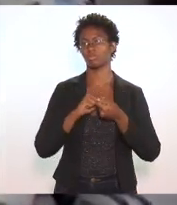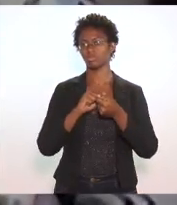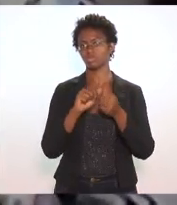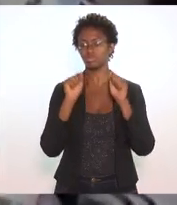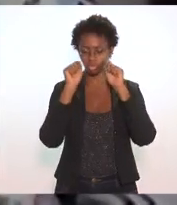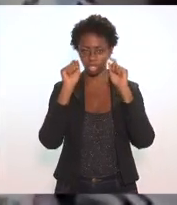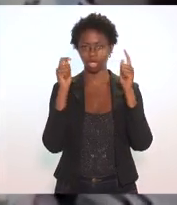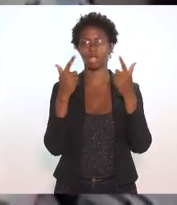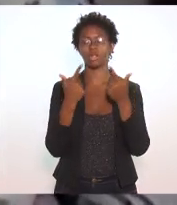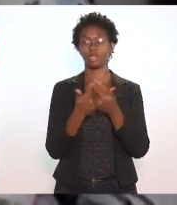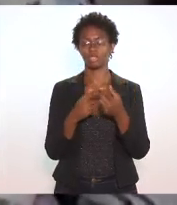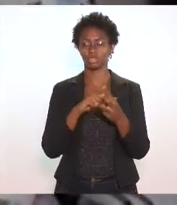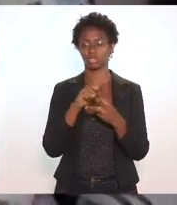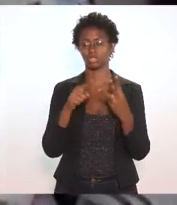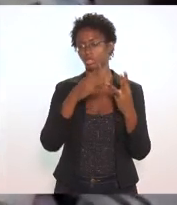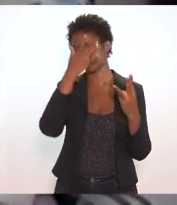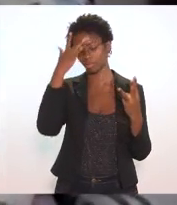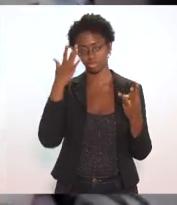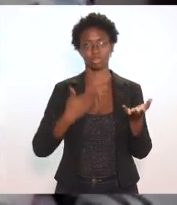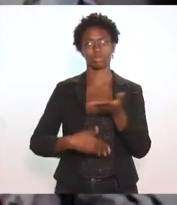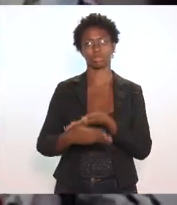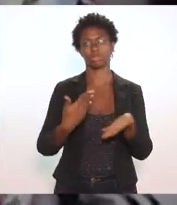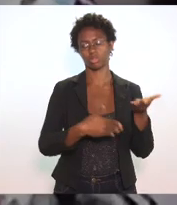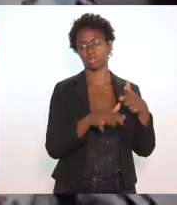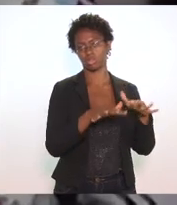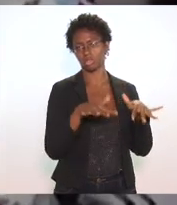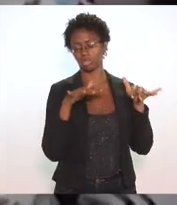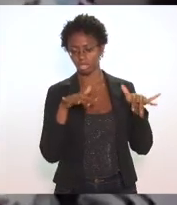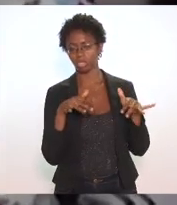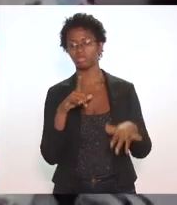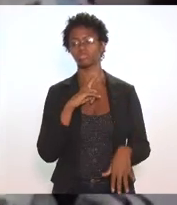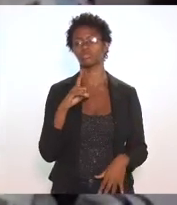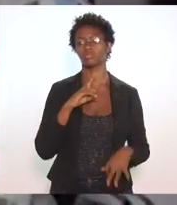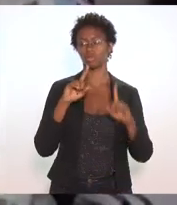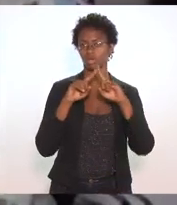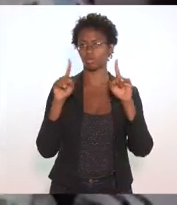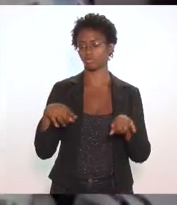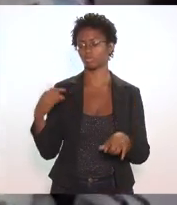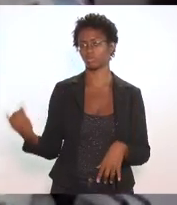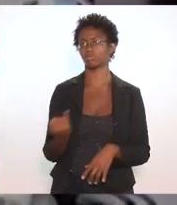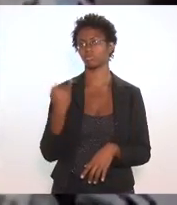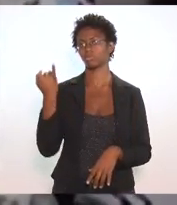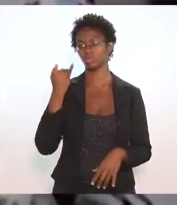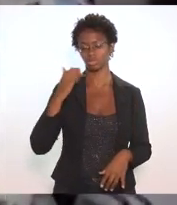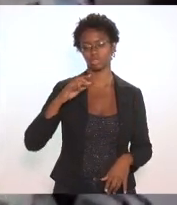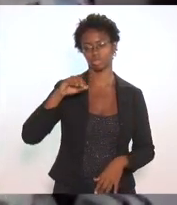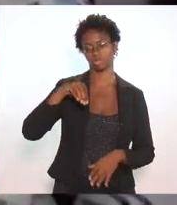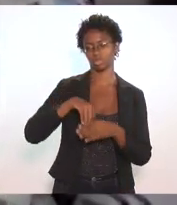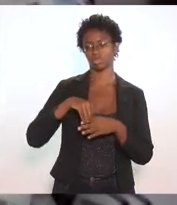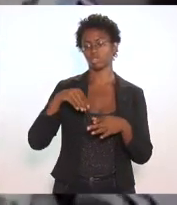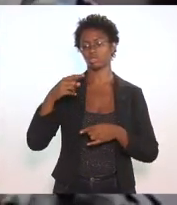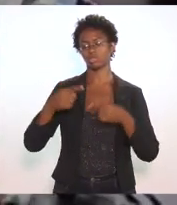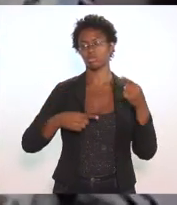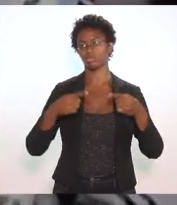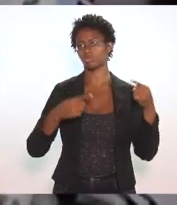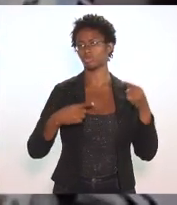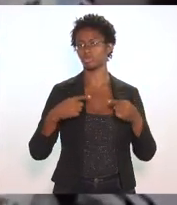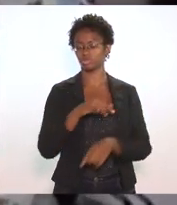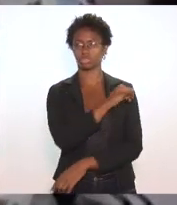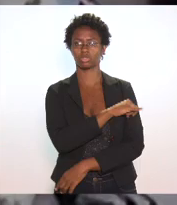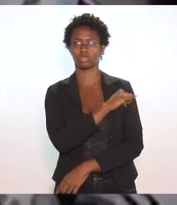Legislativa. Três pessoas que nós convivemos no Parlamento, tiveram seu papel importante dentro do cenário do Parlamento Fluminense, uma